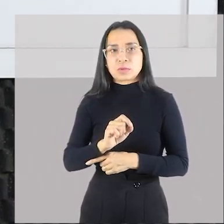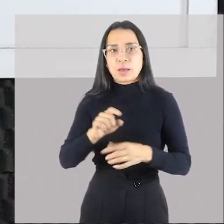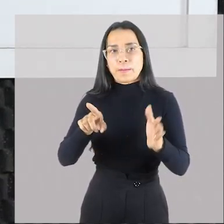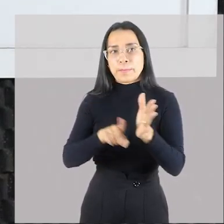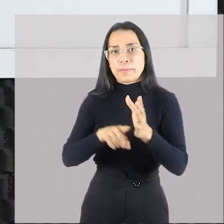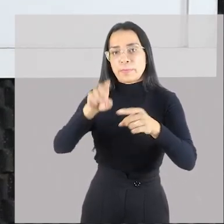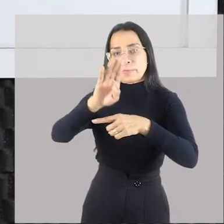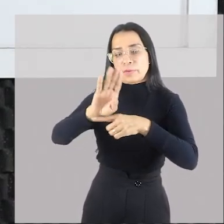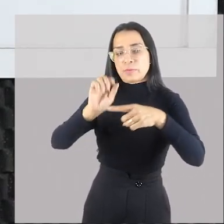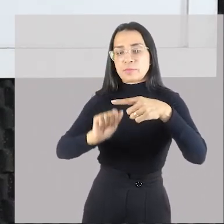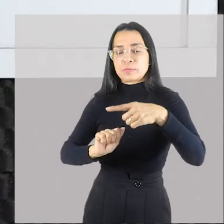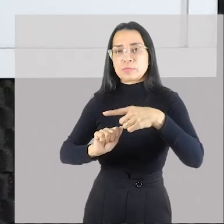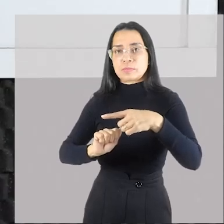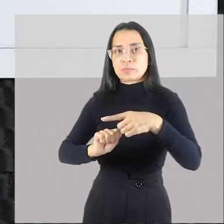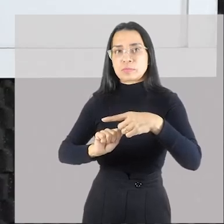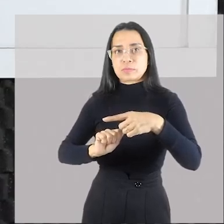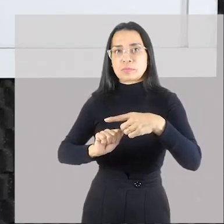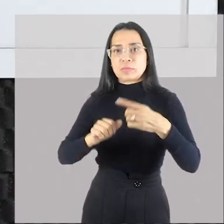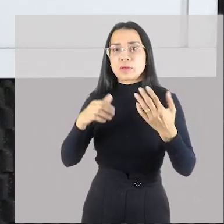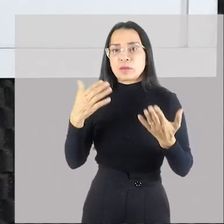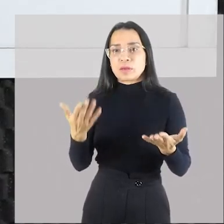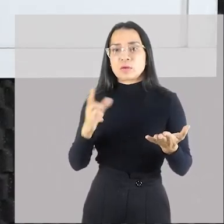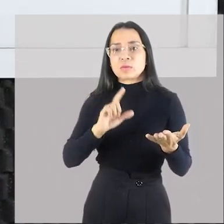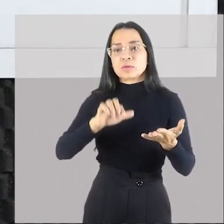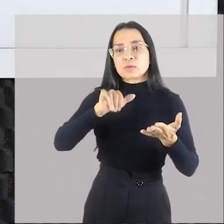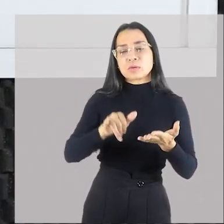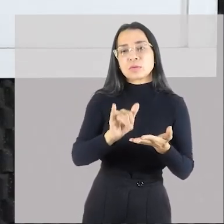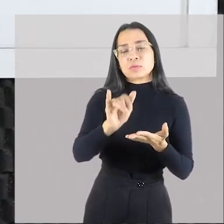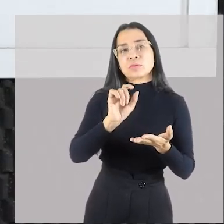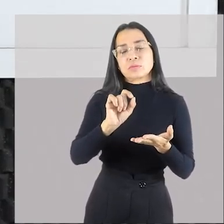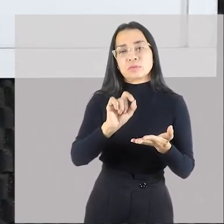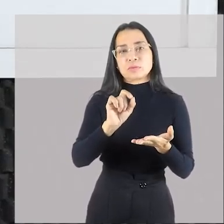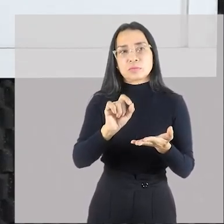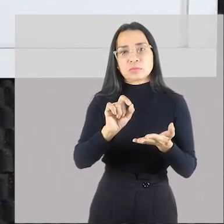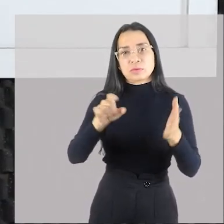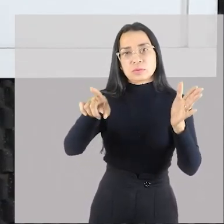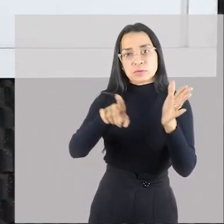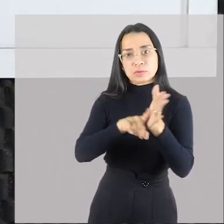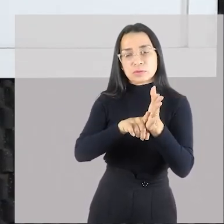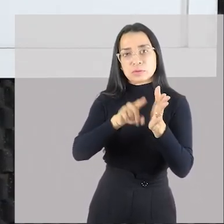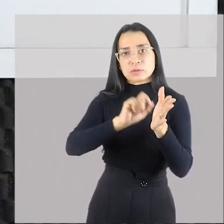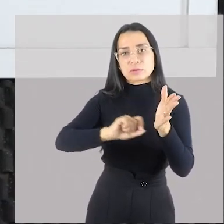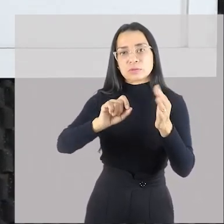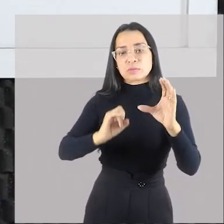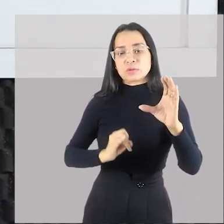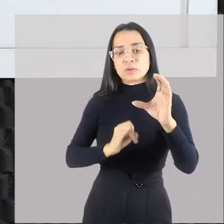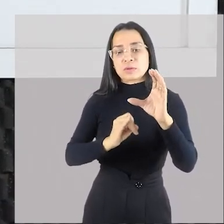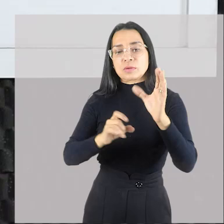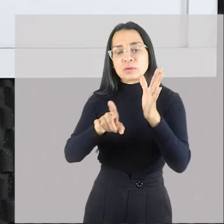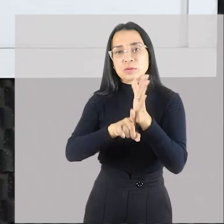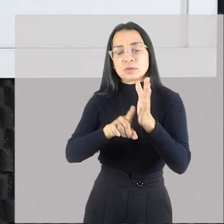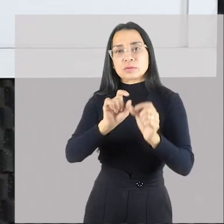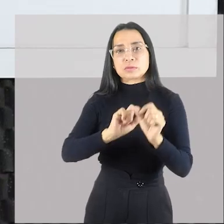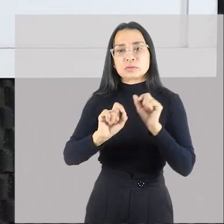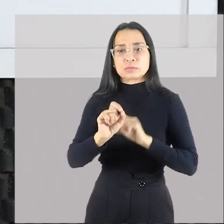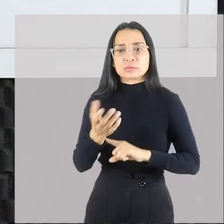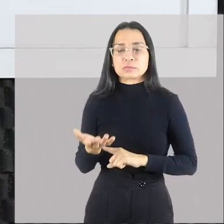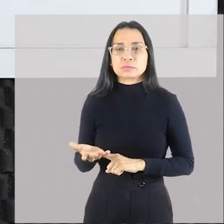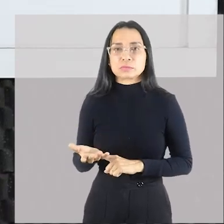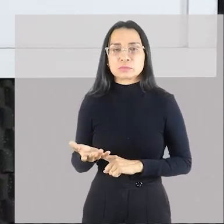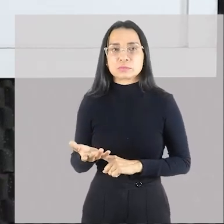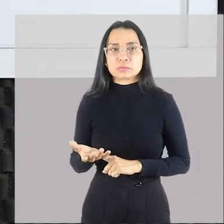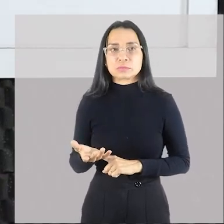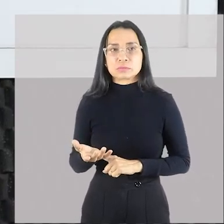a. E quando é que o y vai ser negativo, imagens negativas?